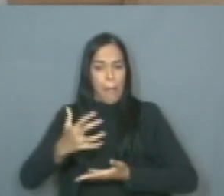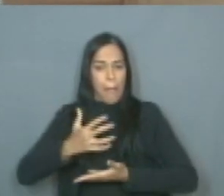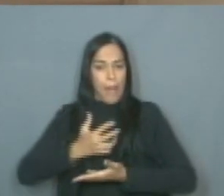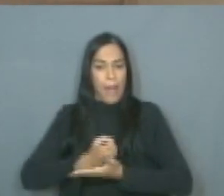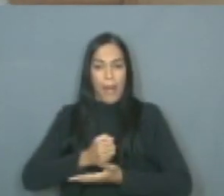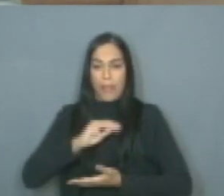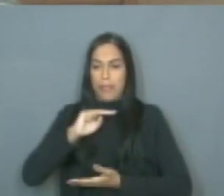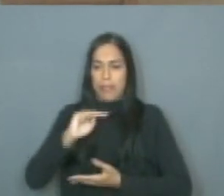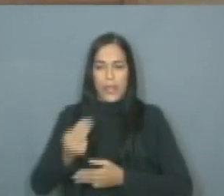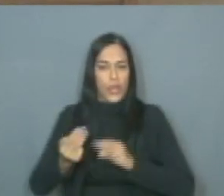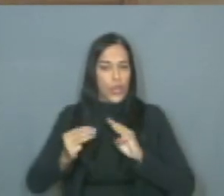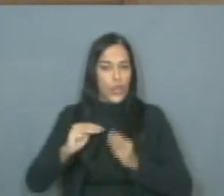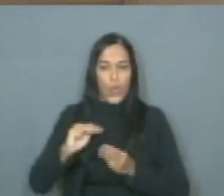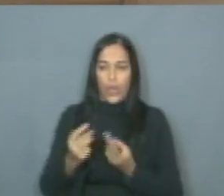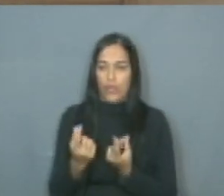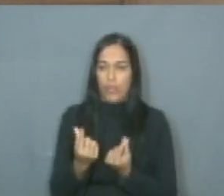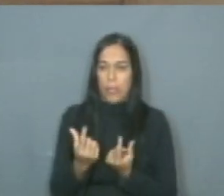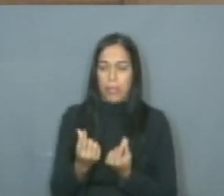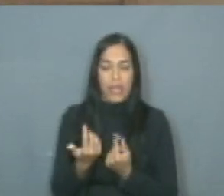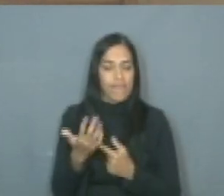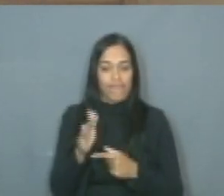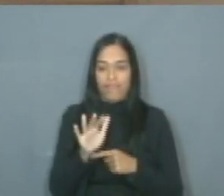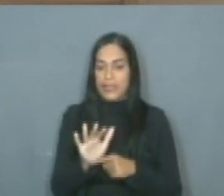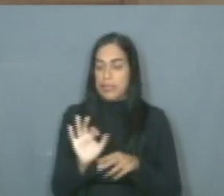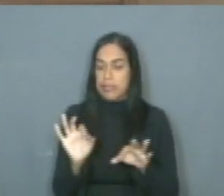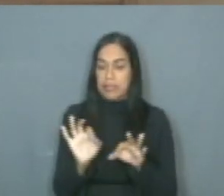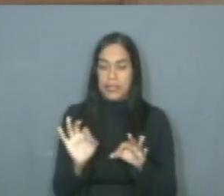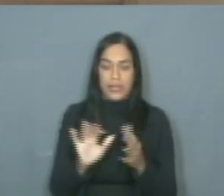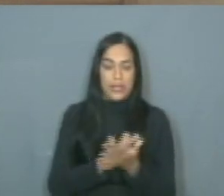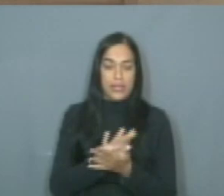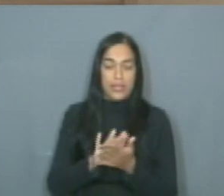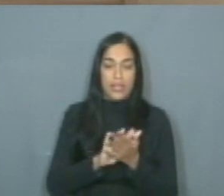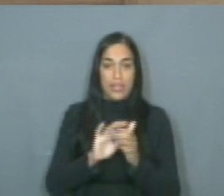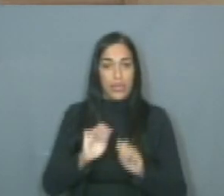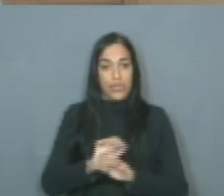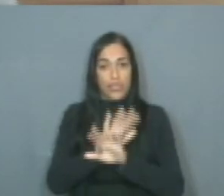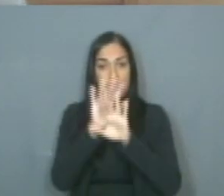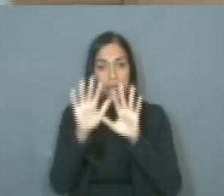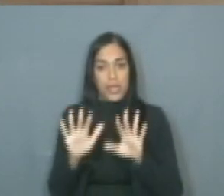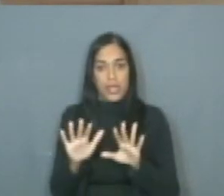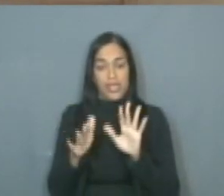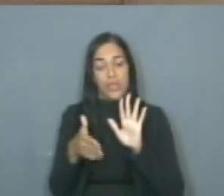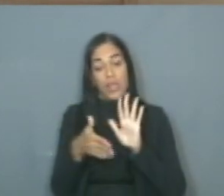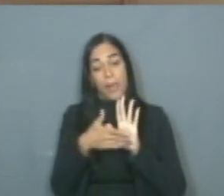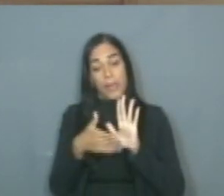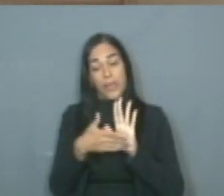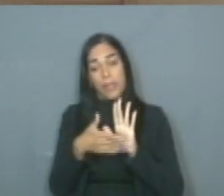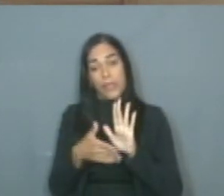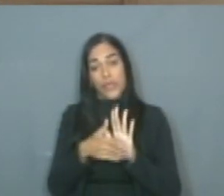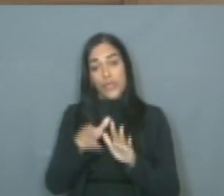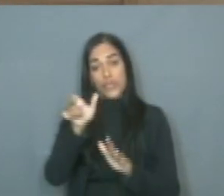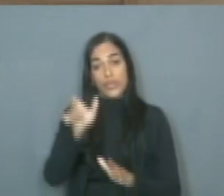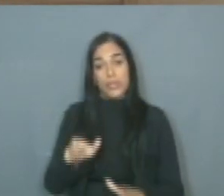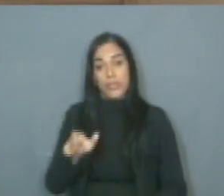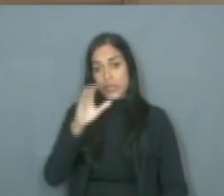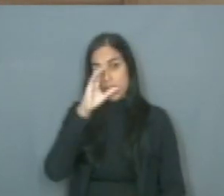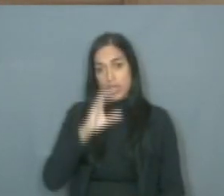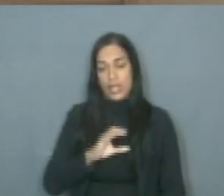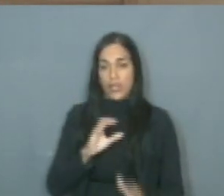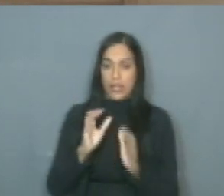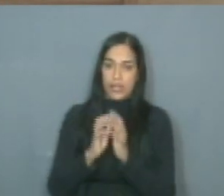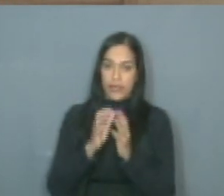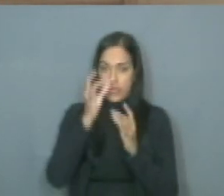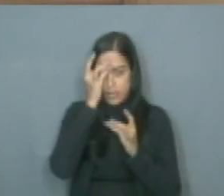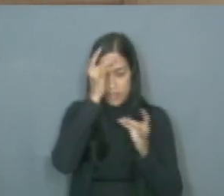milhões e milhões e não apresenta com transparência o benefício que é proposto para o cidadão recifense. Mas eu